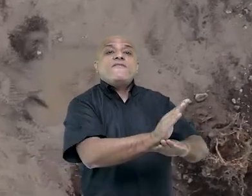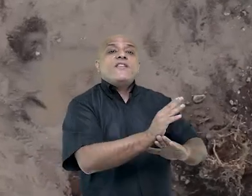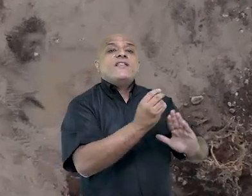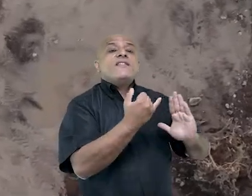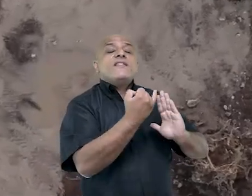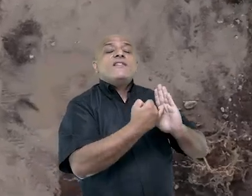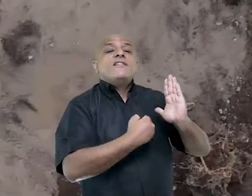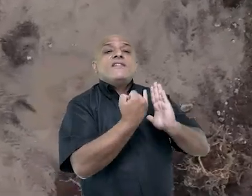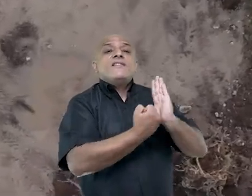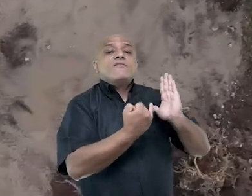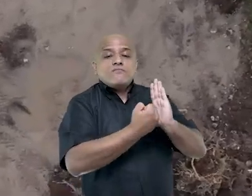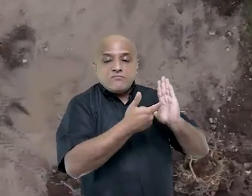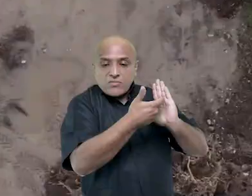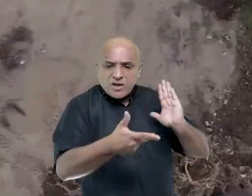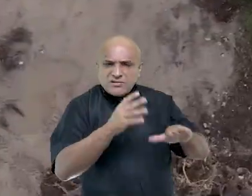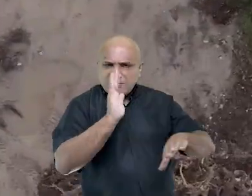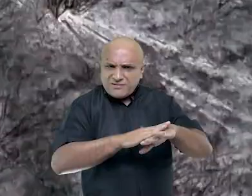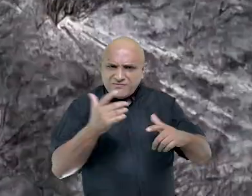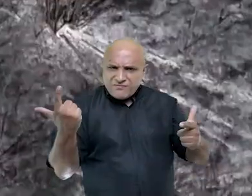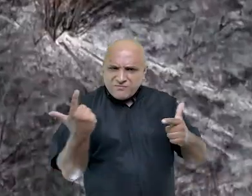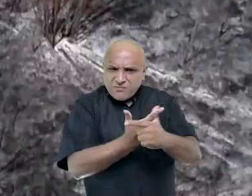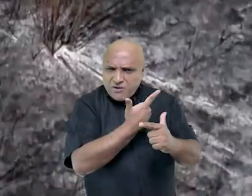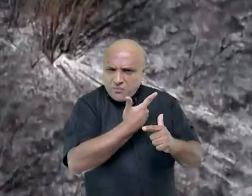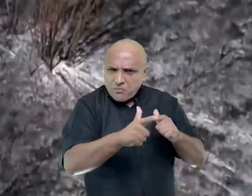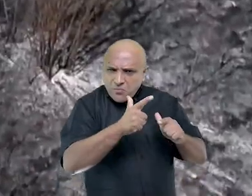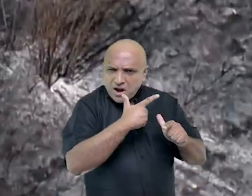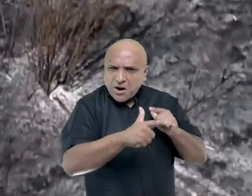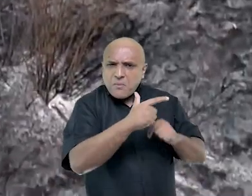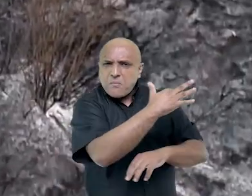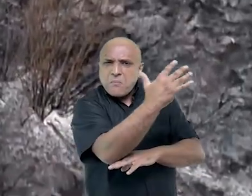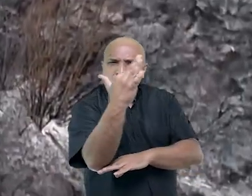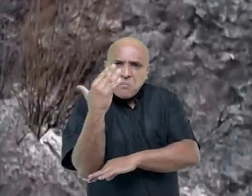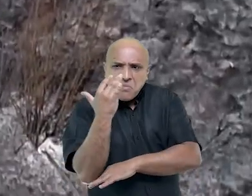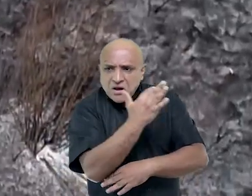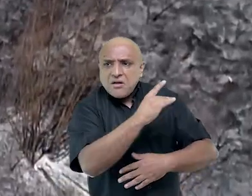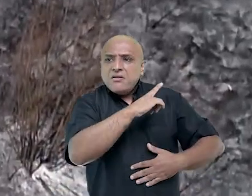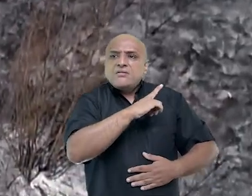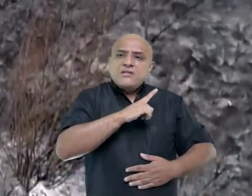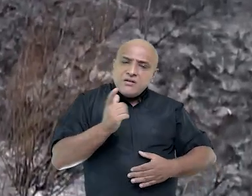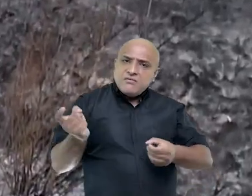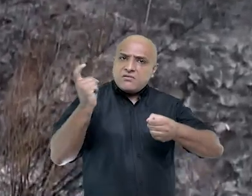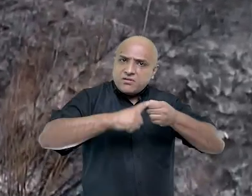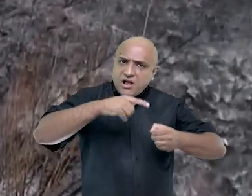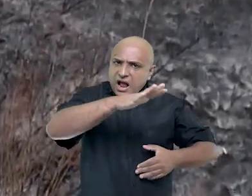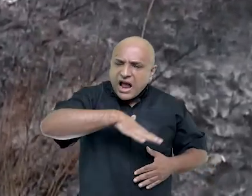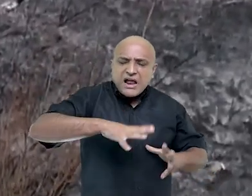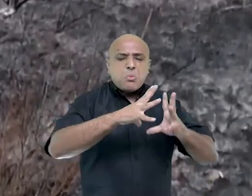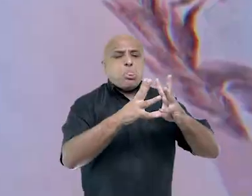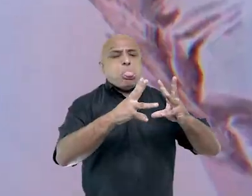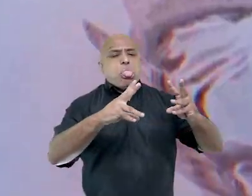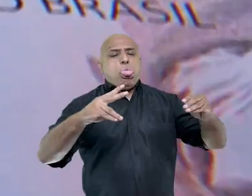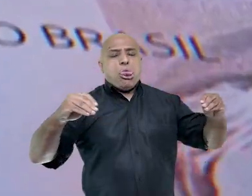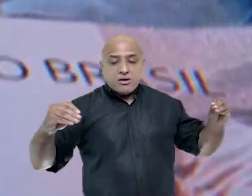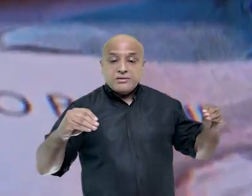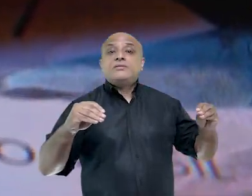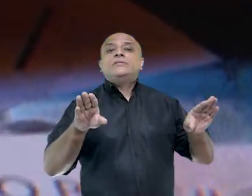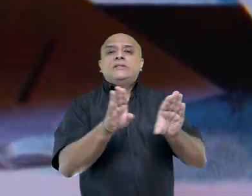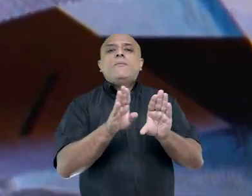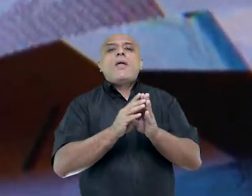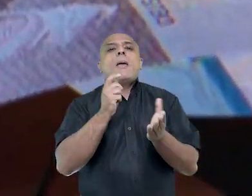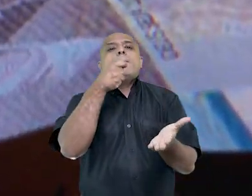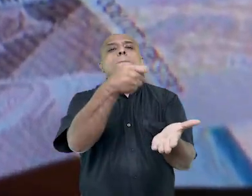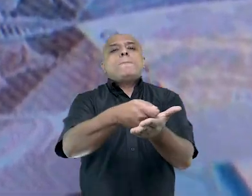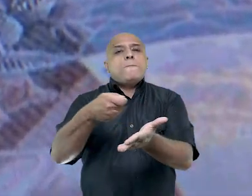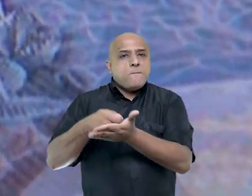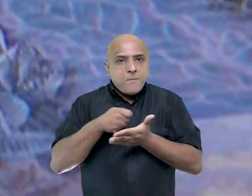de bens de infratores ambientais, como medida para garantir a recuperação das áreas degradadas e a indenização